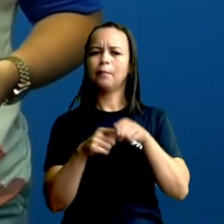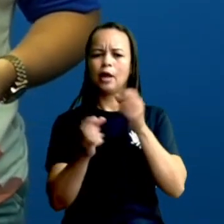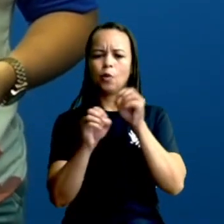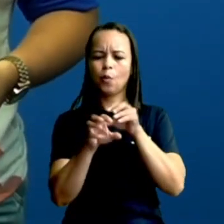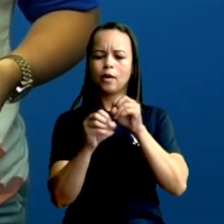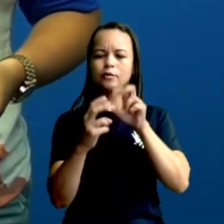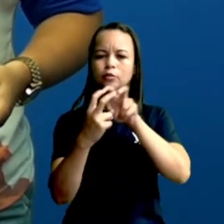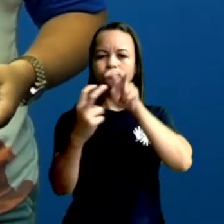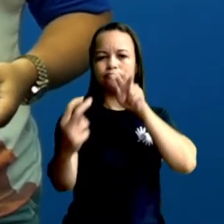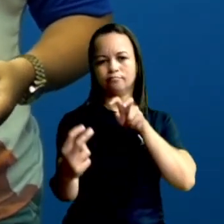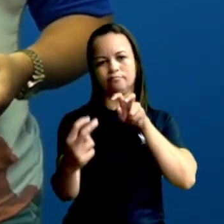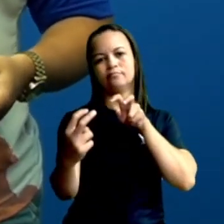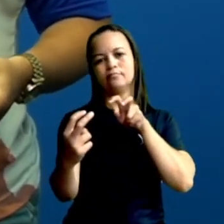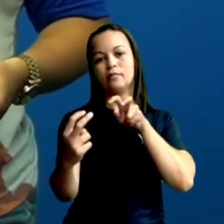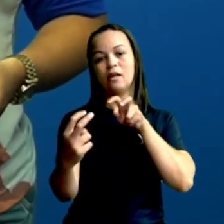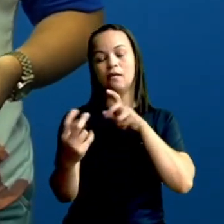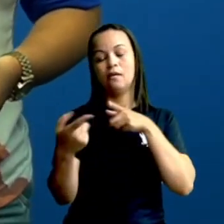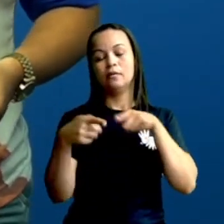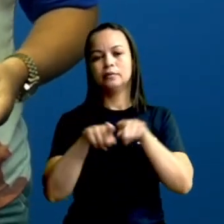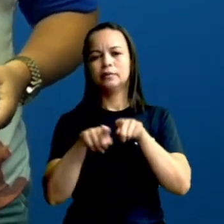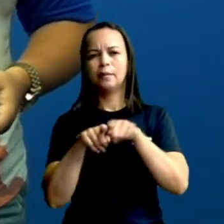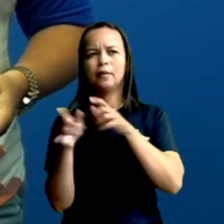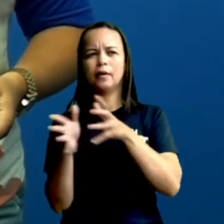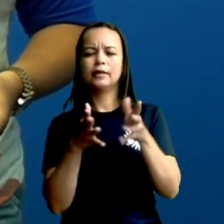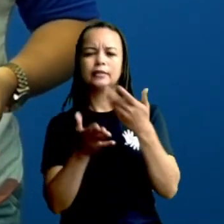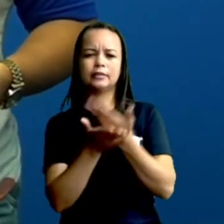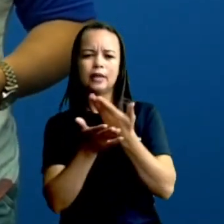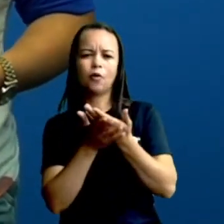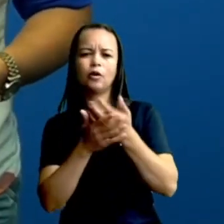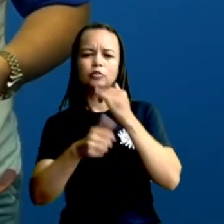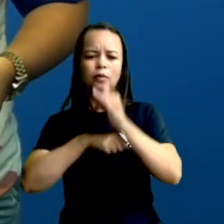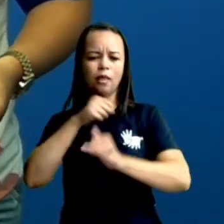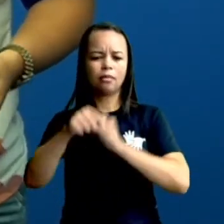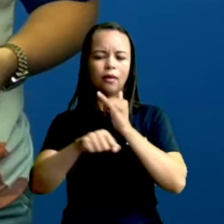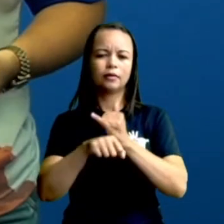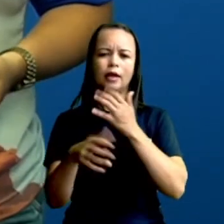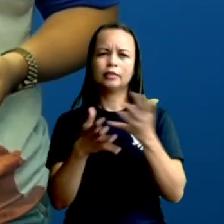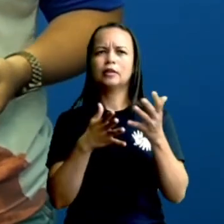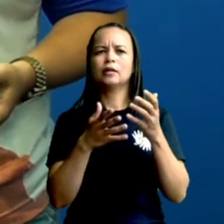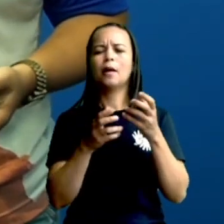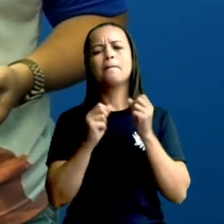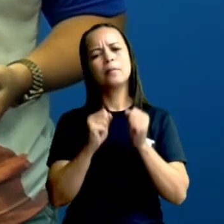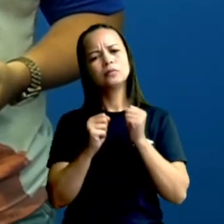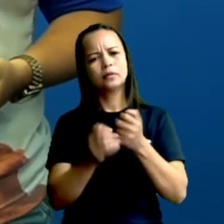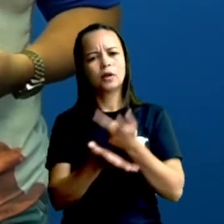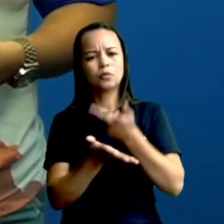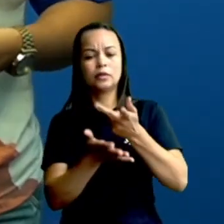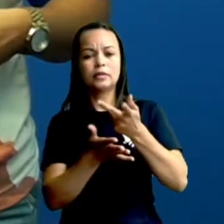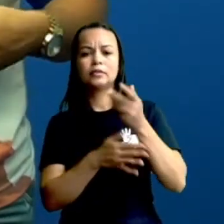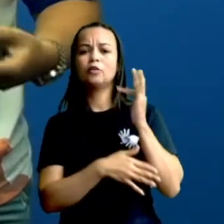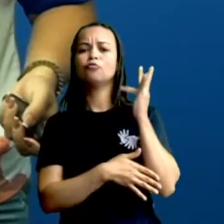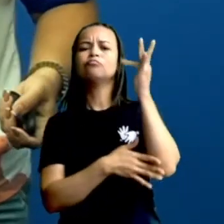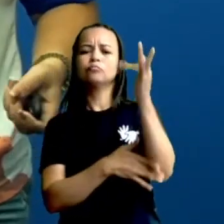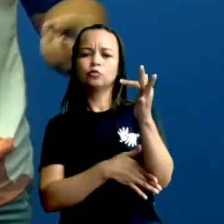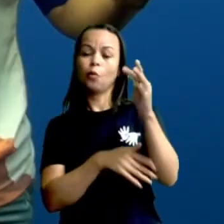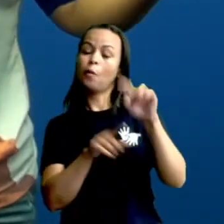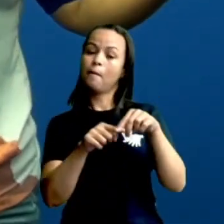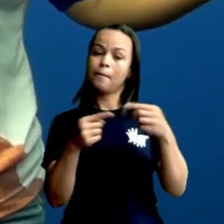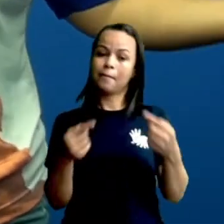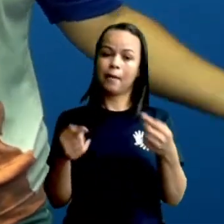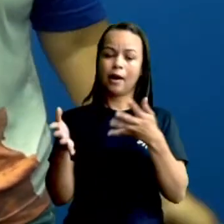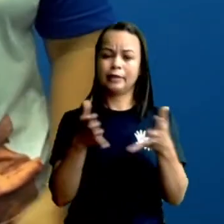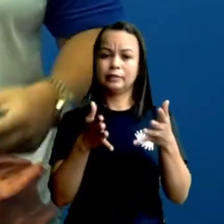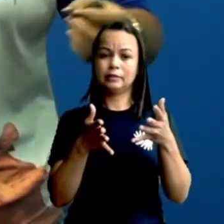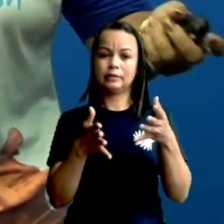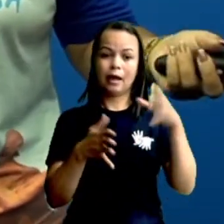certo? Essas aulas à distância, essas aulas pela internet, era previsto que um dia pudesse acontecer, mas a gente teve que aprender de uma hora para